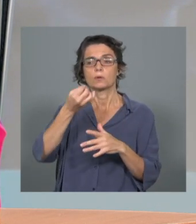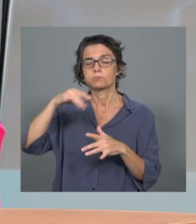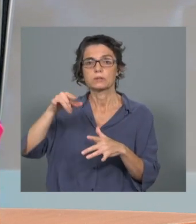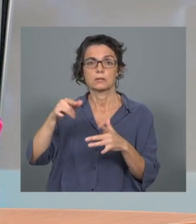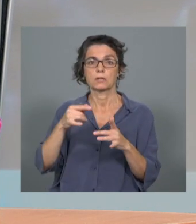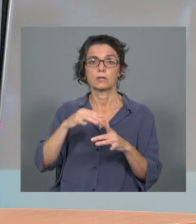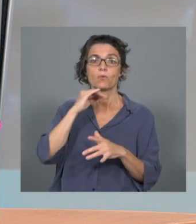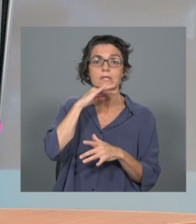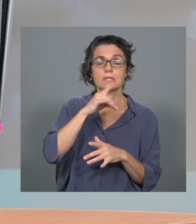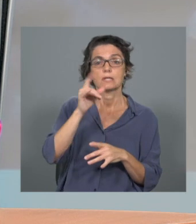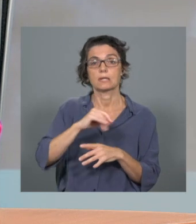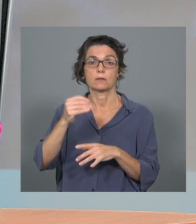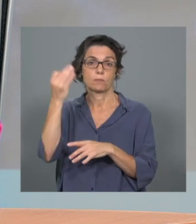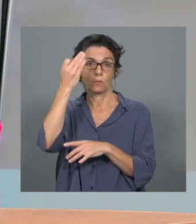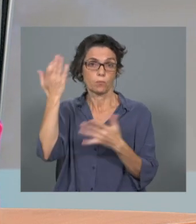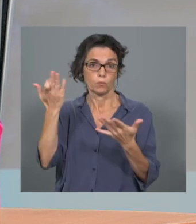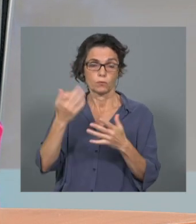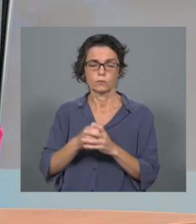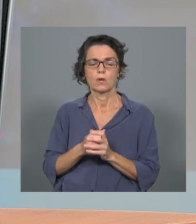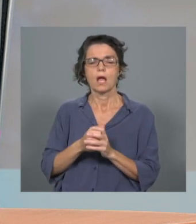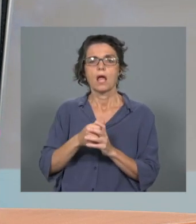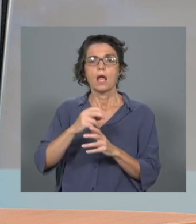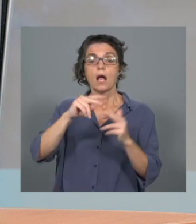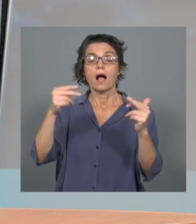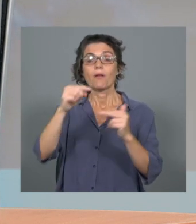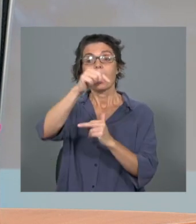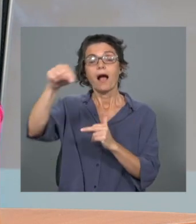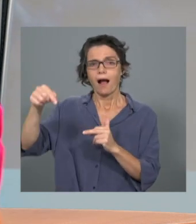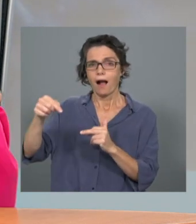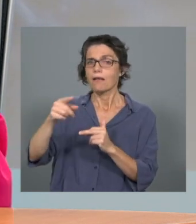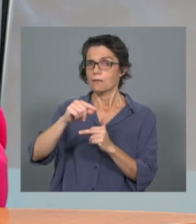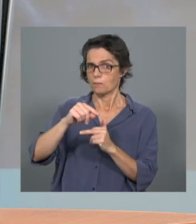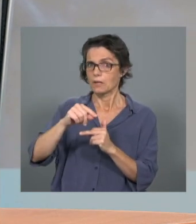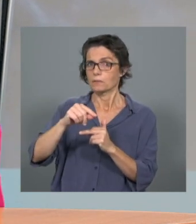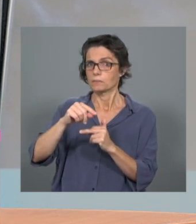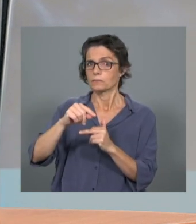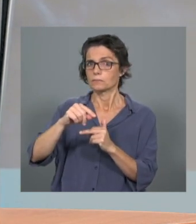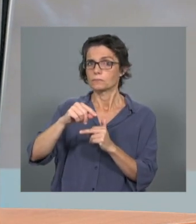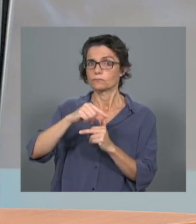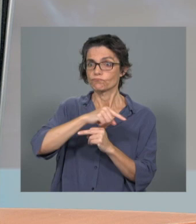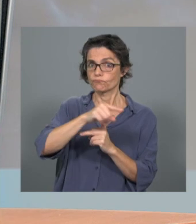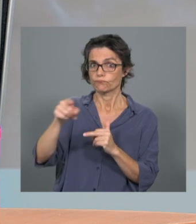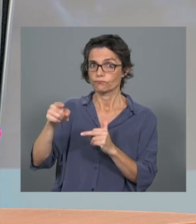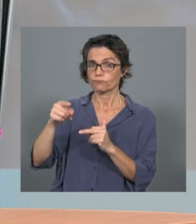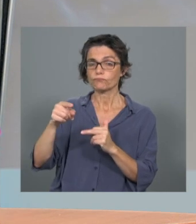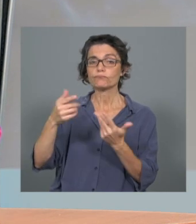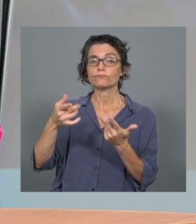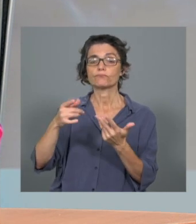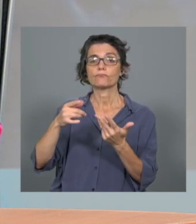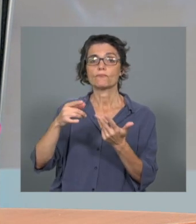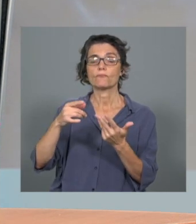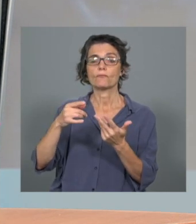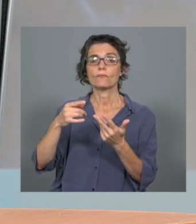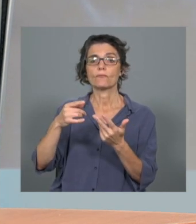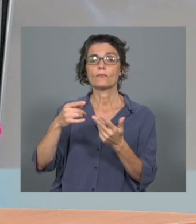do Porto. E há várias autarquias, todas estas que já falei, mas também outras